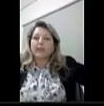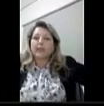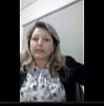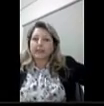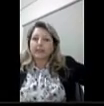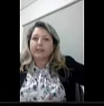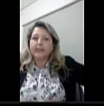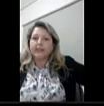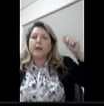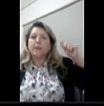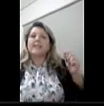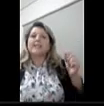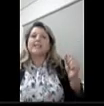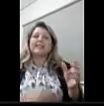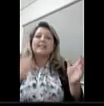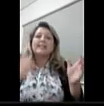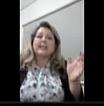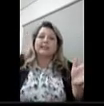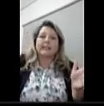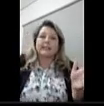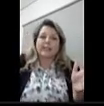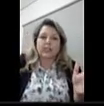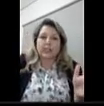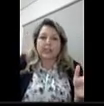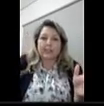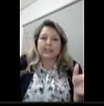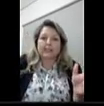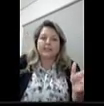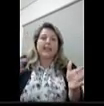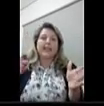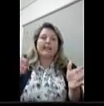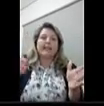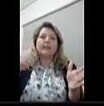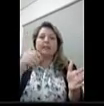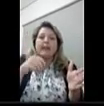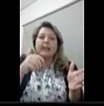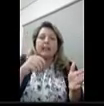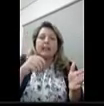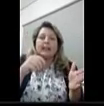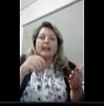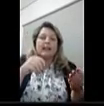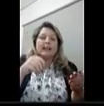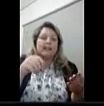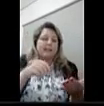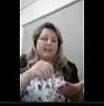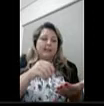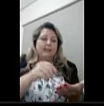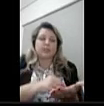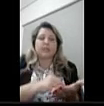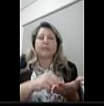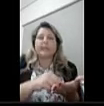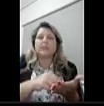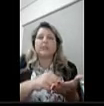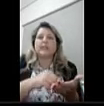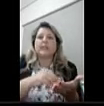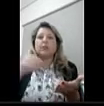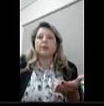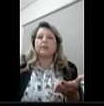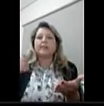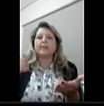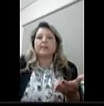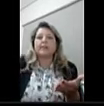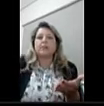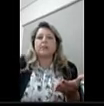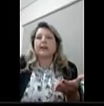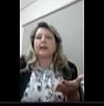que ele vai ter. Porque, às vezes, ele anota na agenda, então, ele vai lá, hoje é dia 20, ele anota